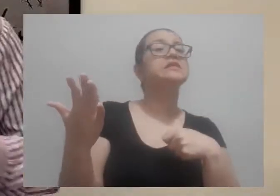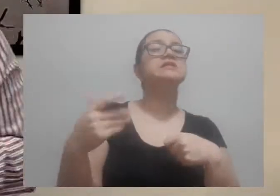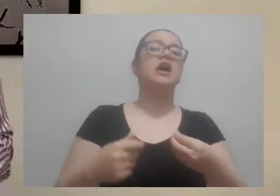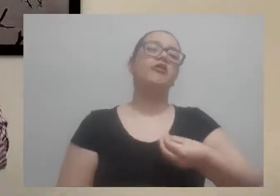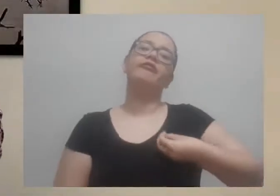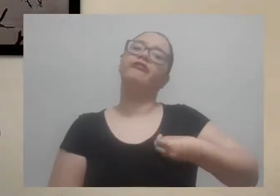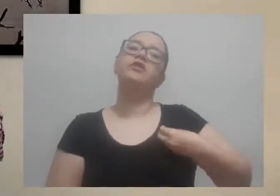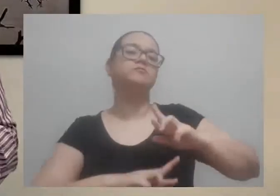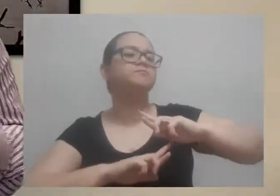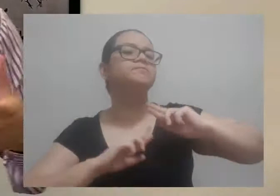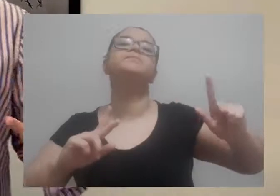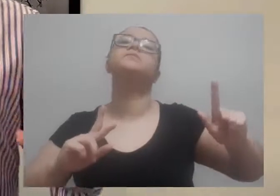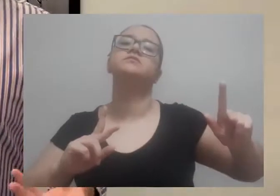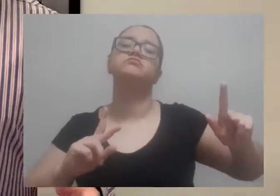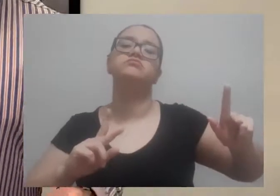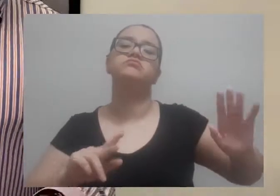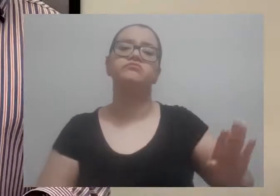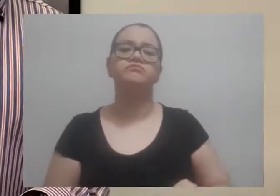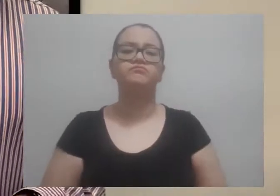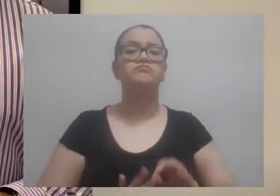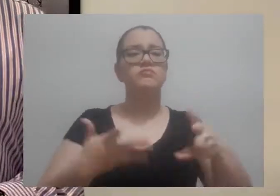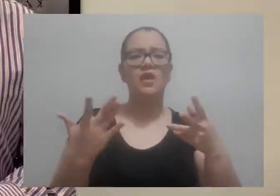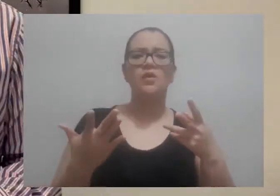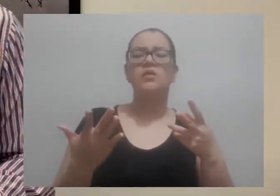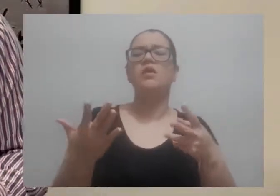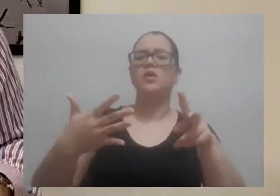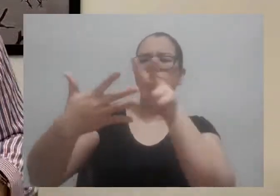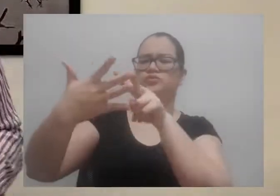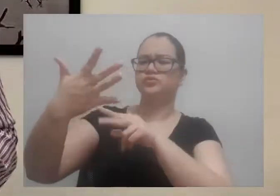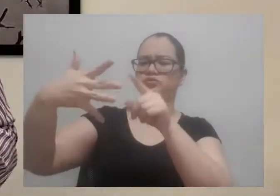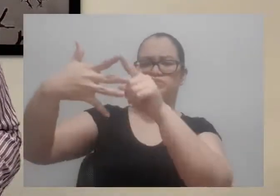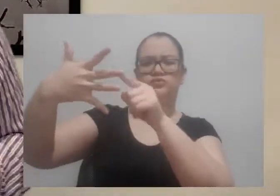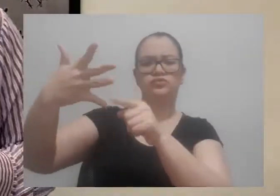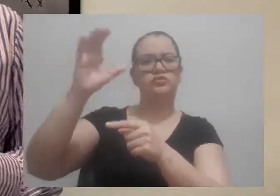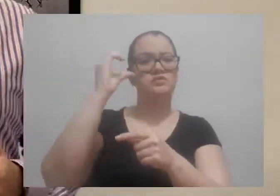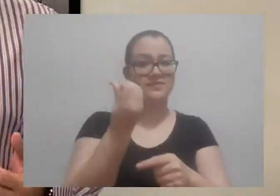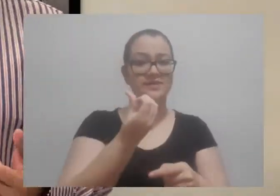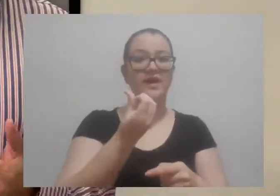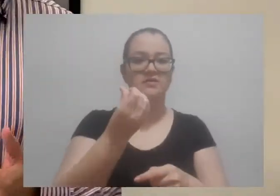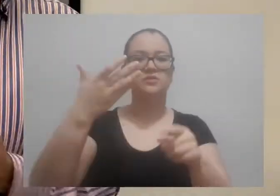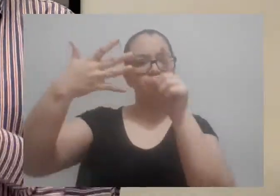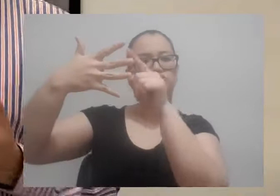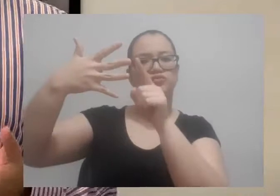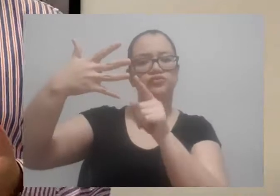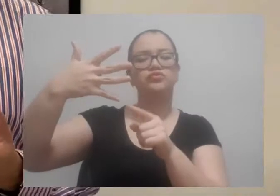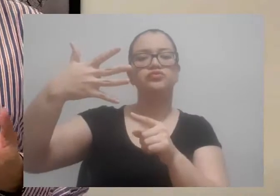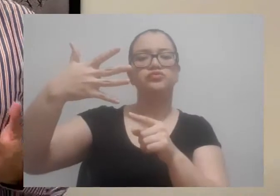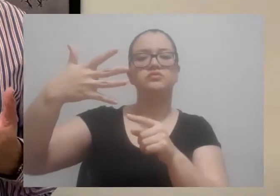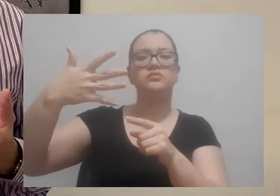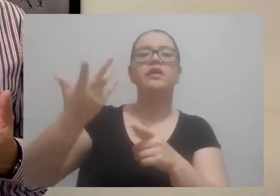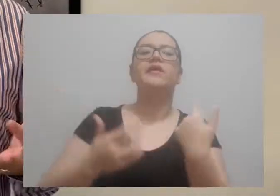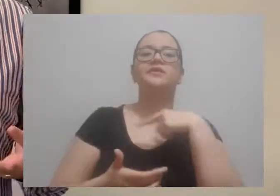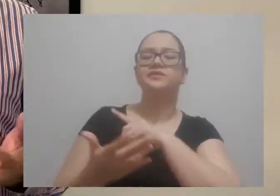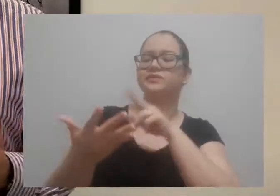de examinar todas as 6 antíteses que nós temos aqui, a gente começou, no versículo 21, falando